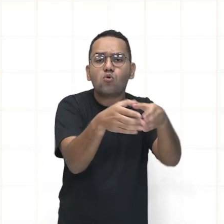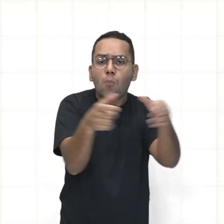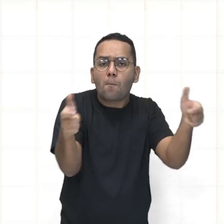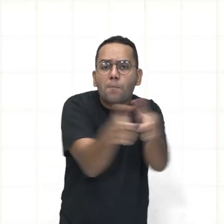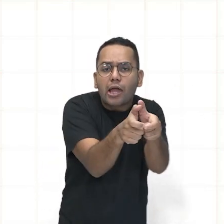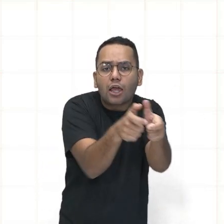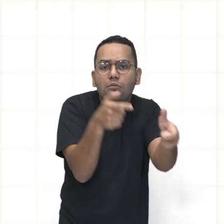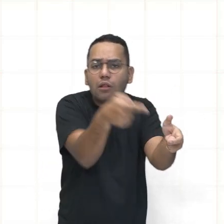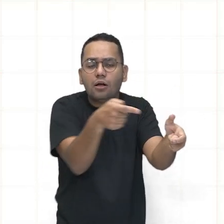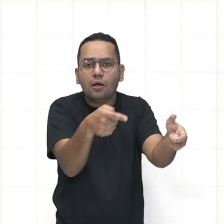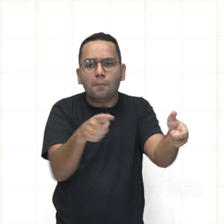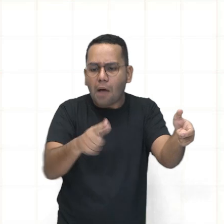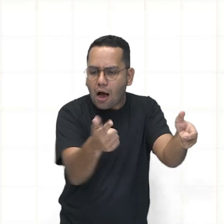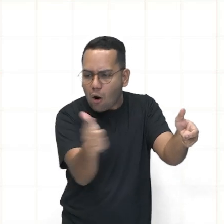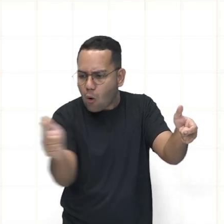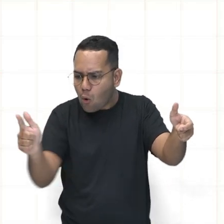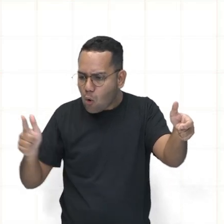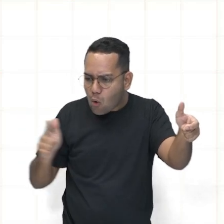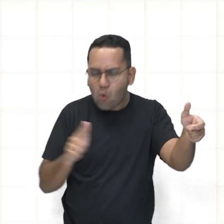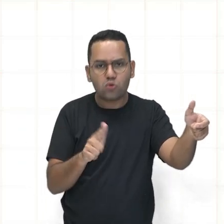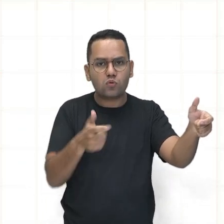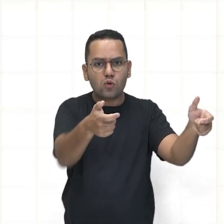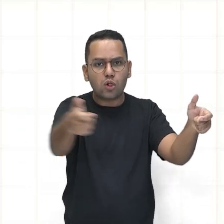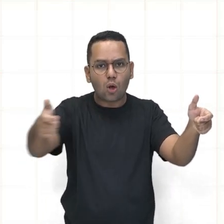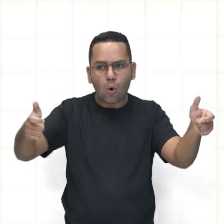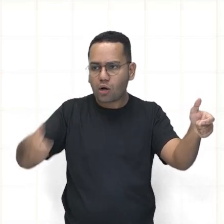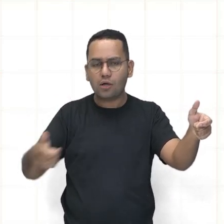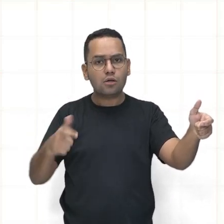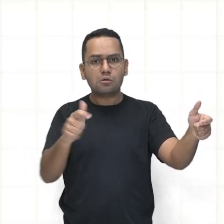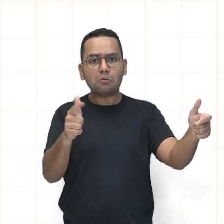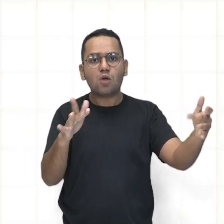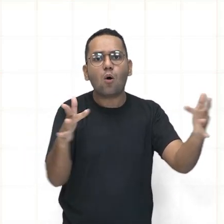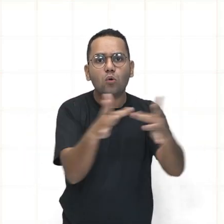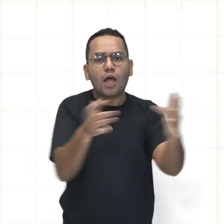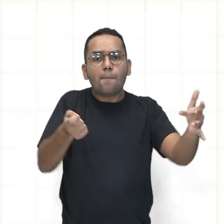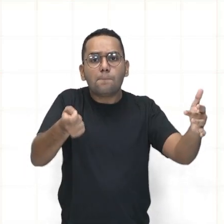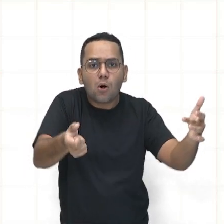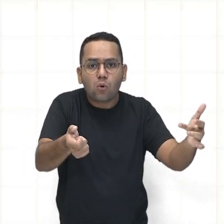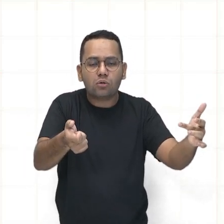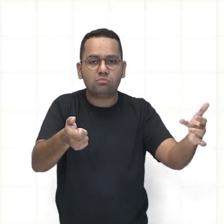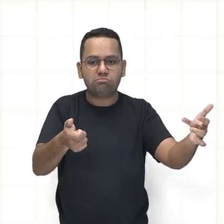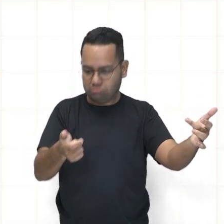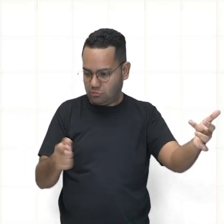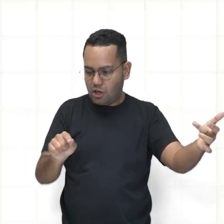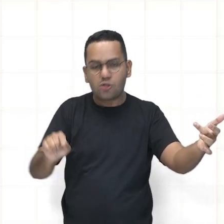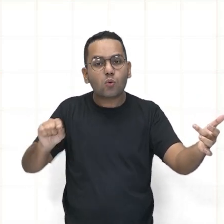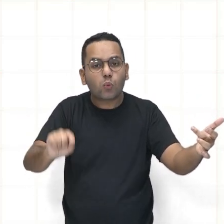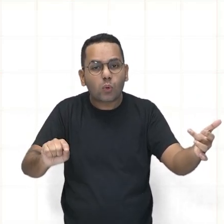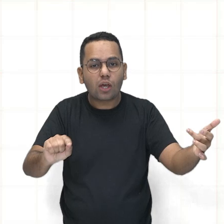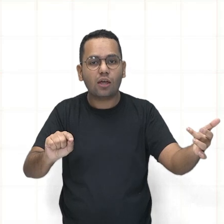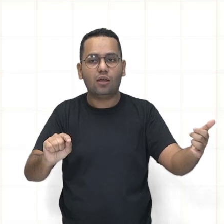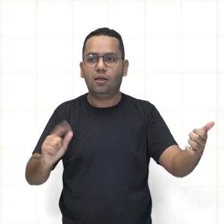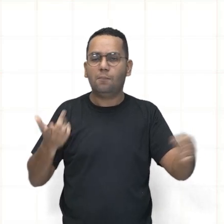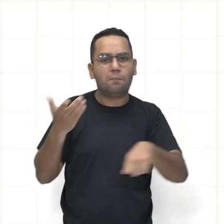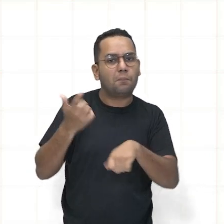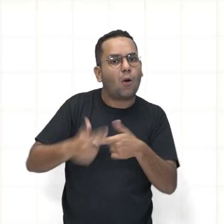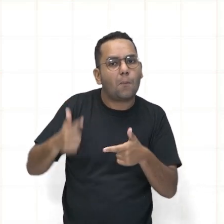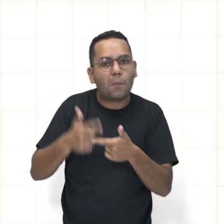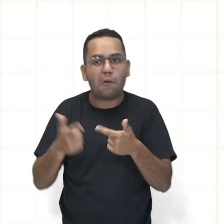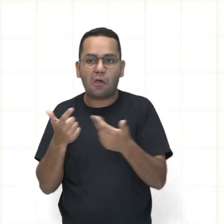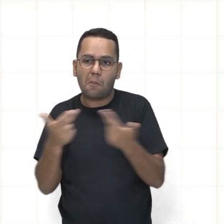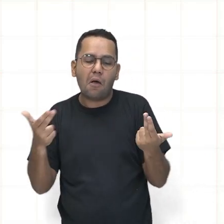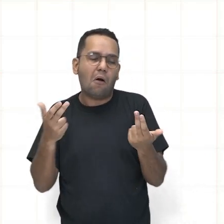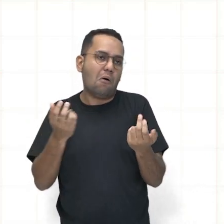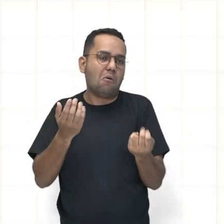que não estavam inseridas nesse contexto de proximidade com o imperador acabavam ali sofrendo algumas consequências. E